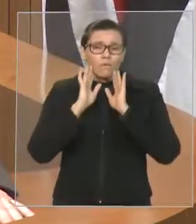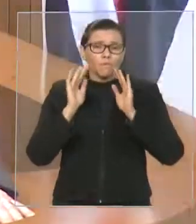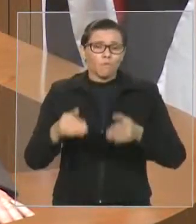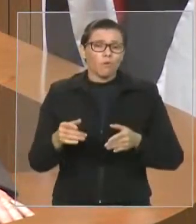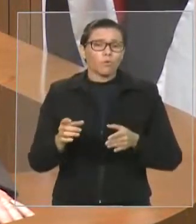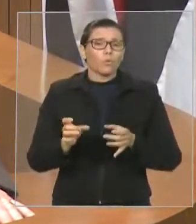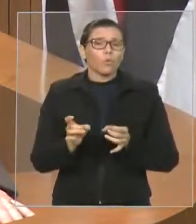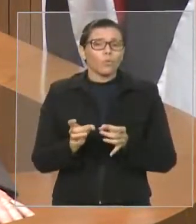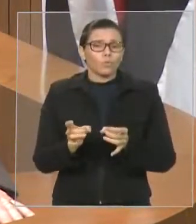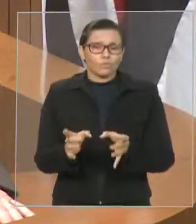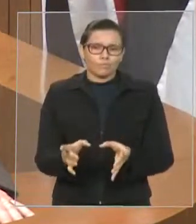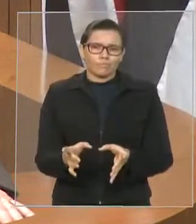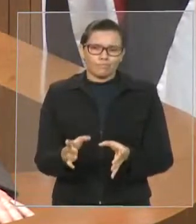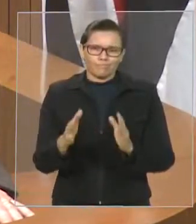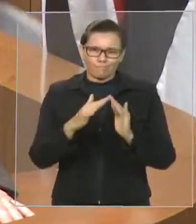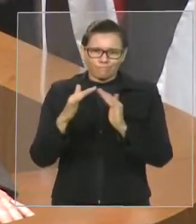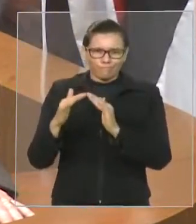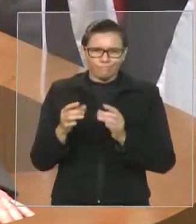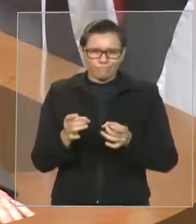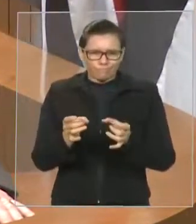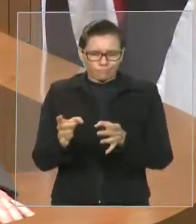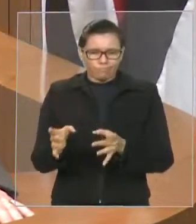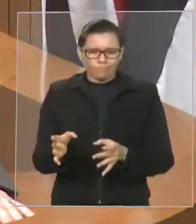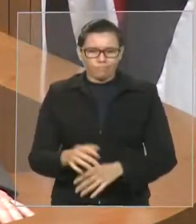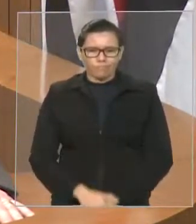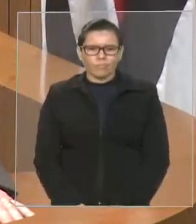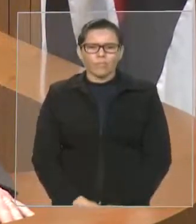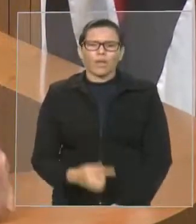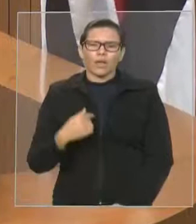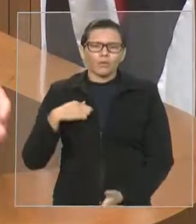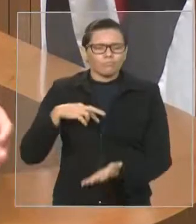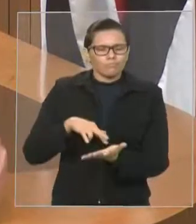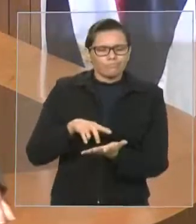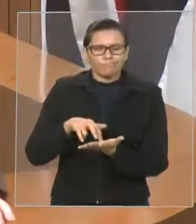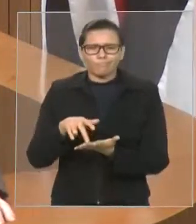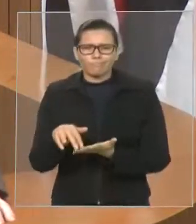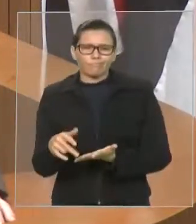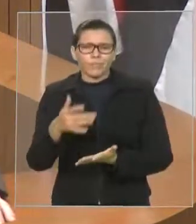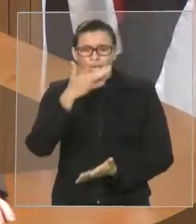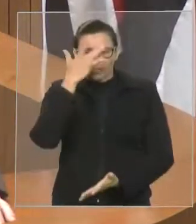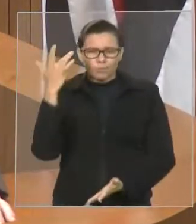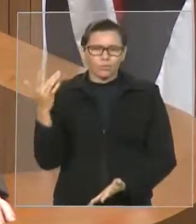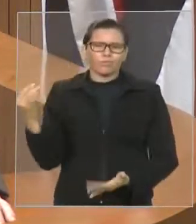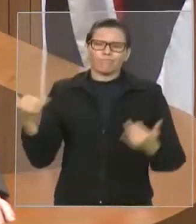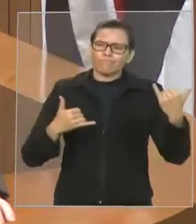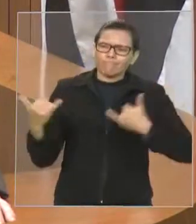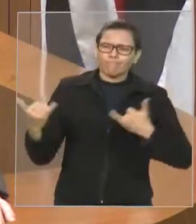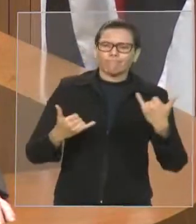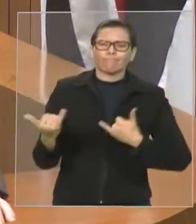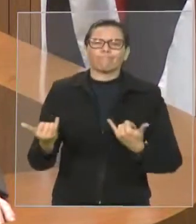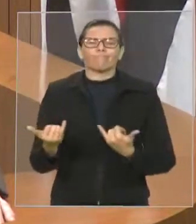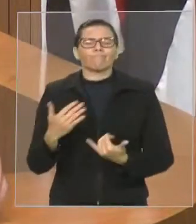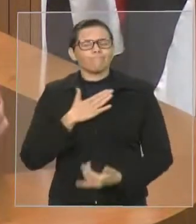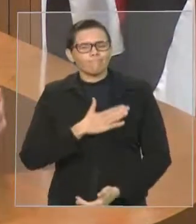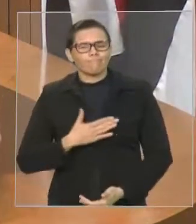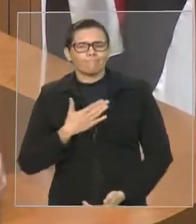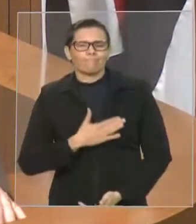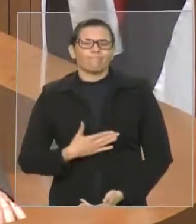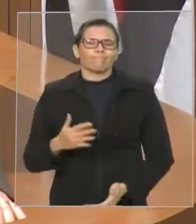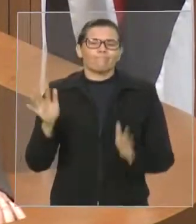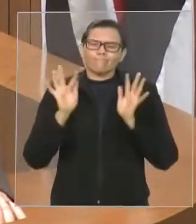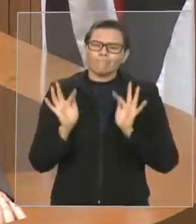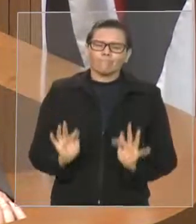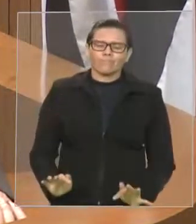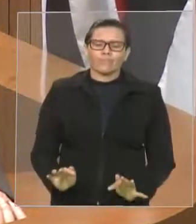vimos a gratidão das pessoas por mais uma intervenção do governo do estado, que, aliás,